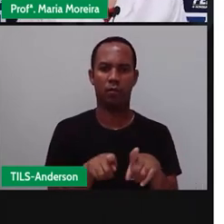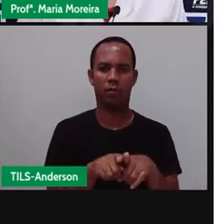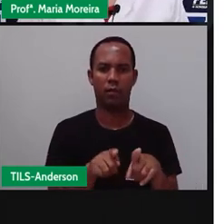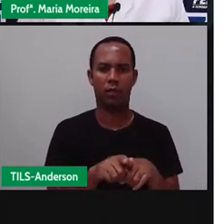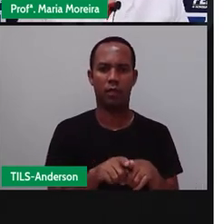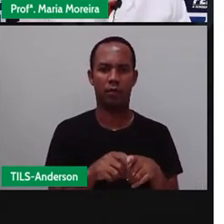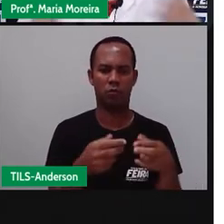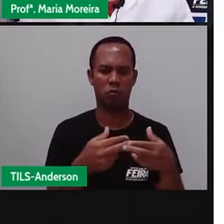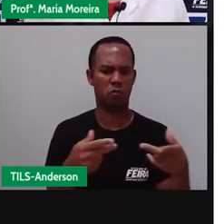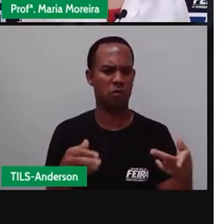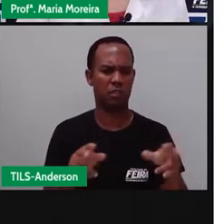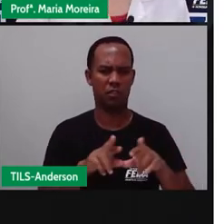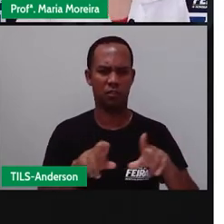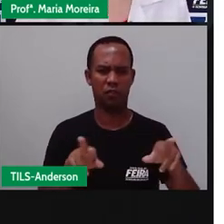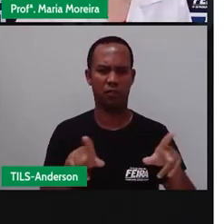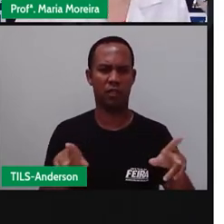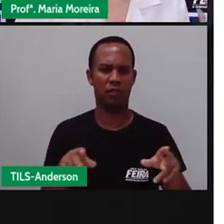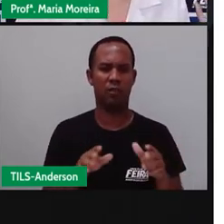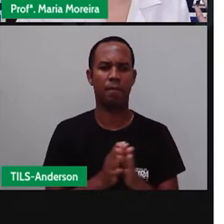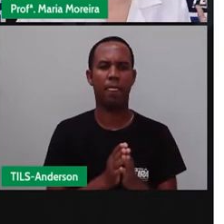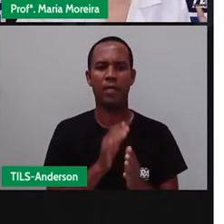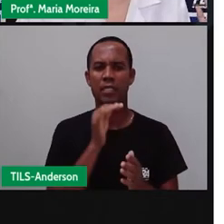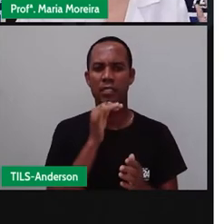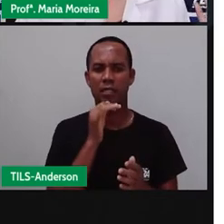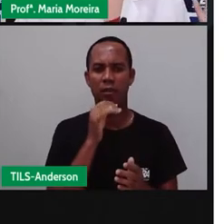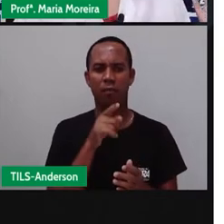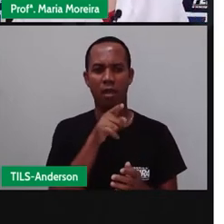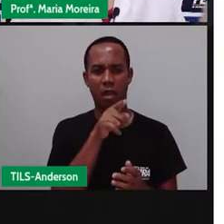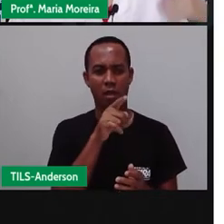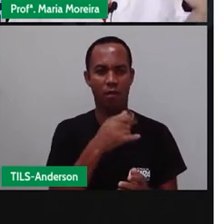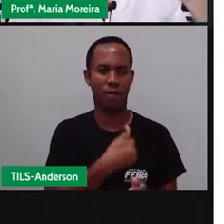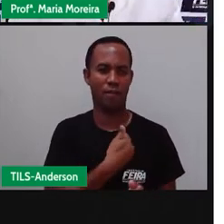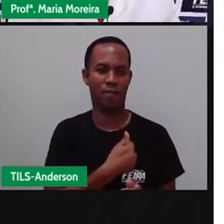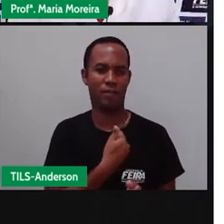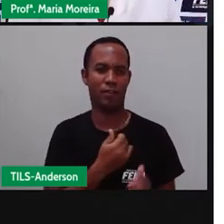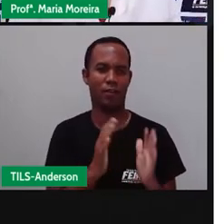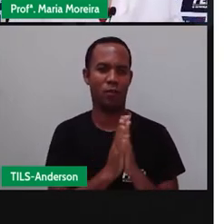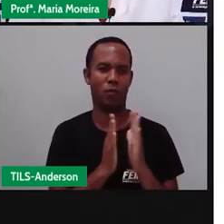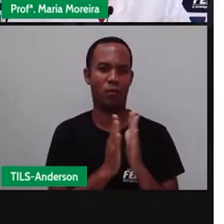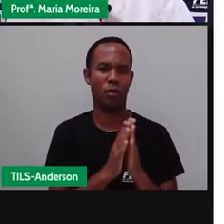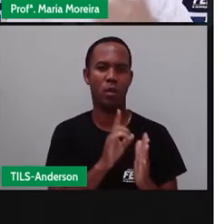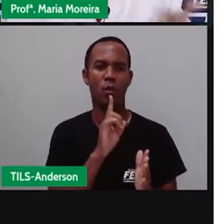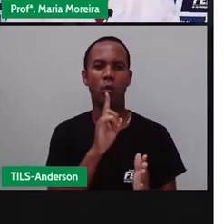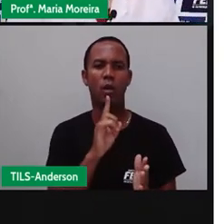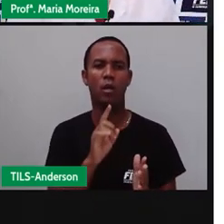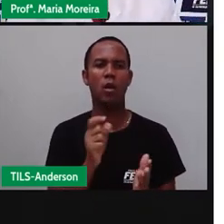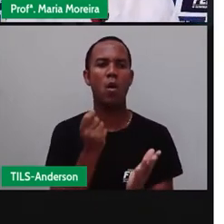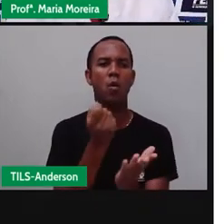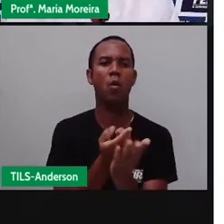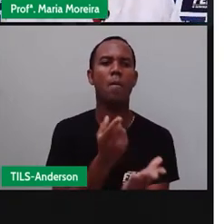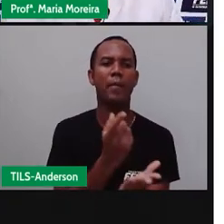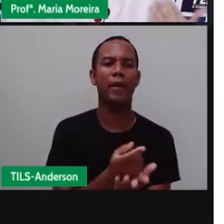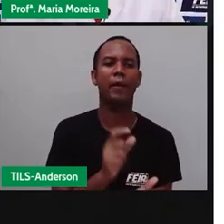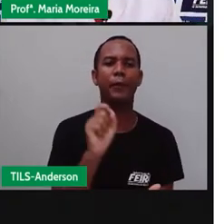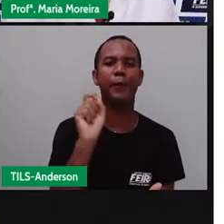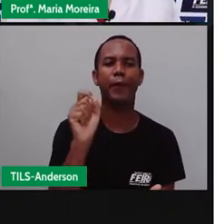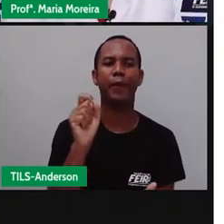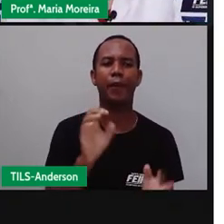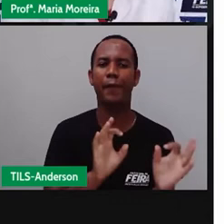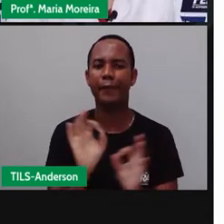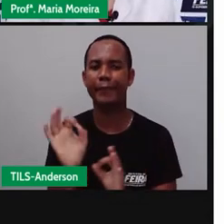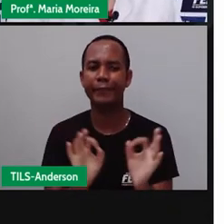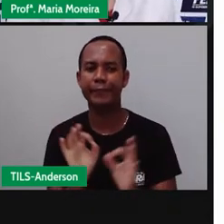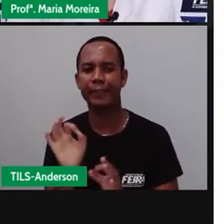de objetos. Vamos fazer o aniversário de Anderson. Você vai fazer o aniversário e eu quero fazer uma lista, né, das coisas que a gente precisa comprar para